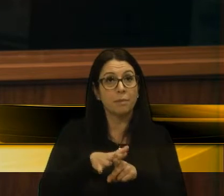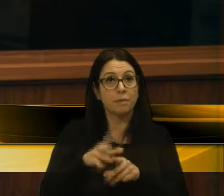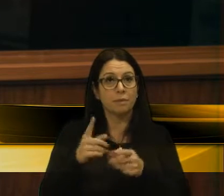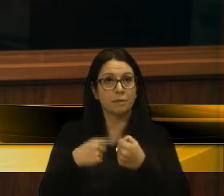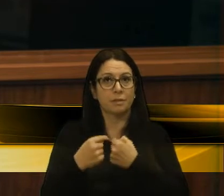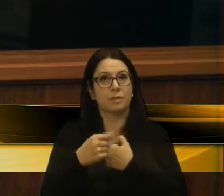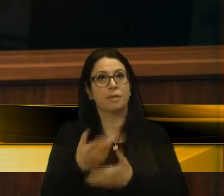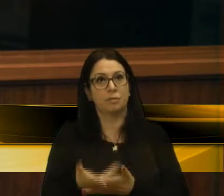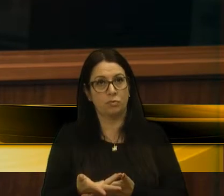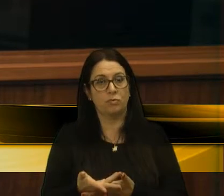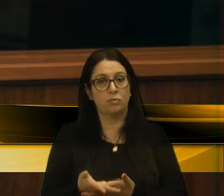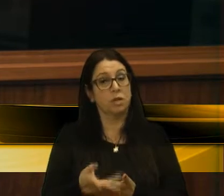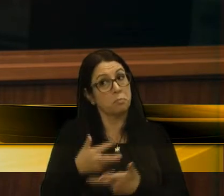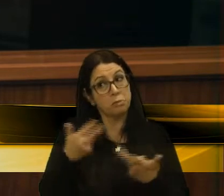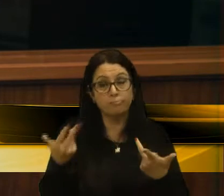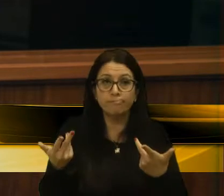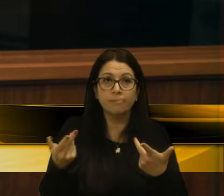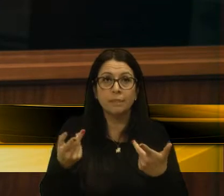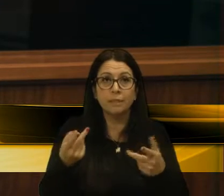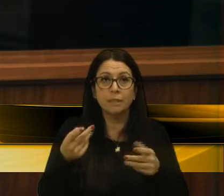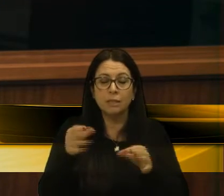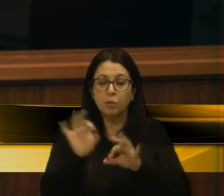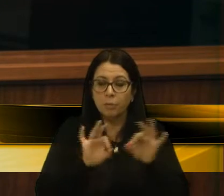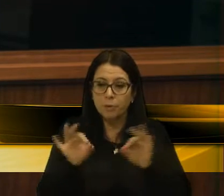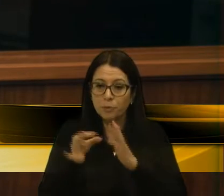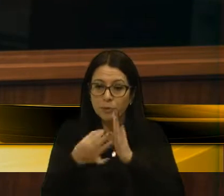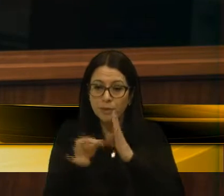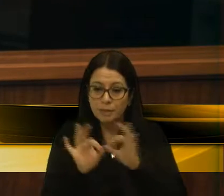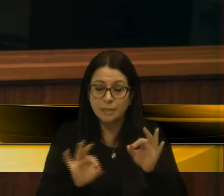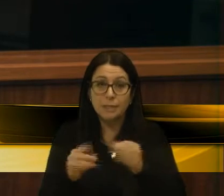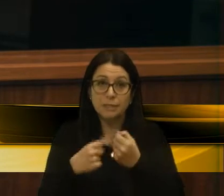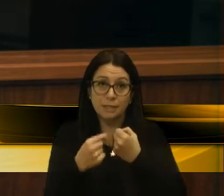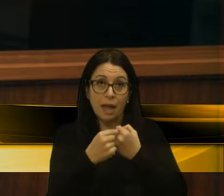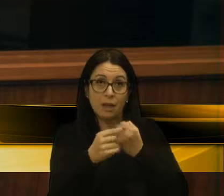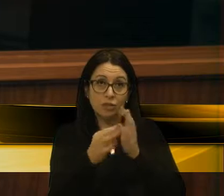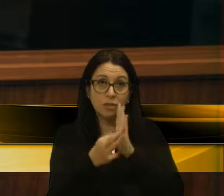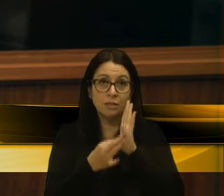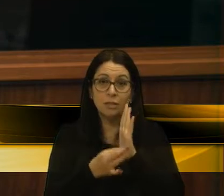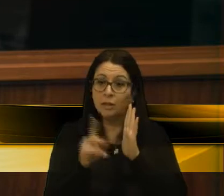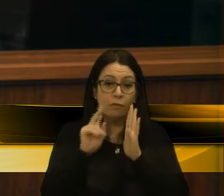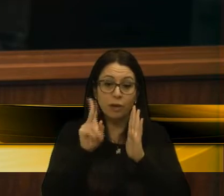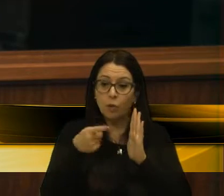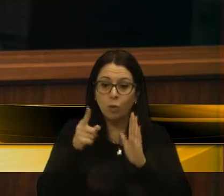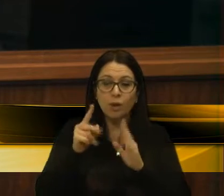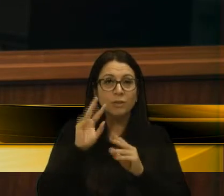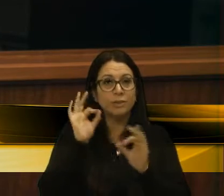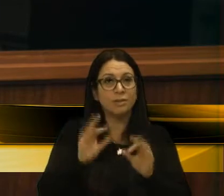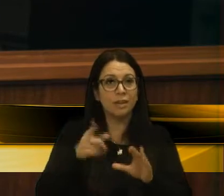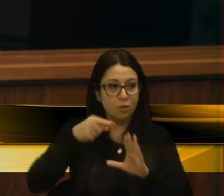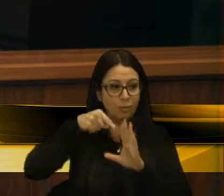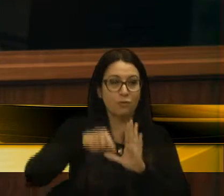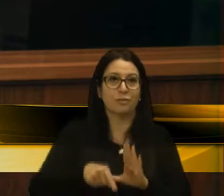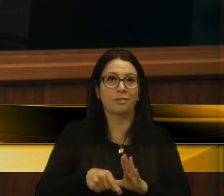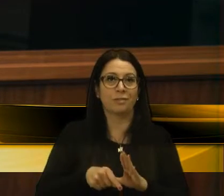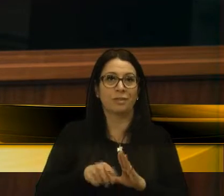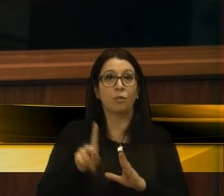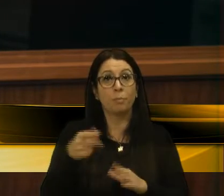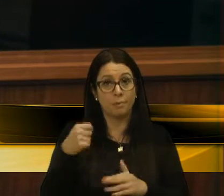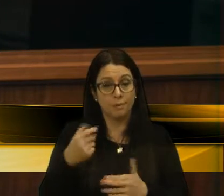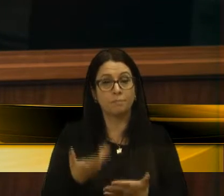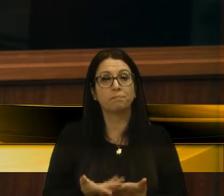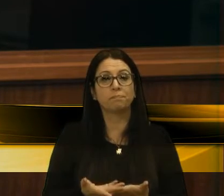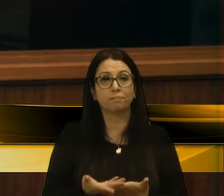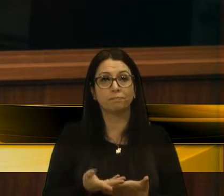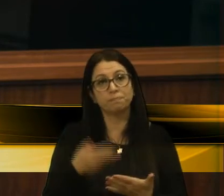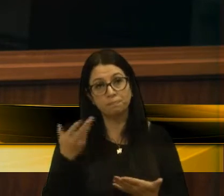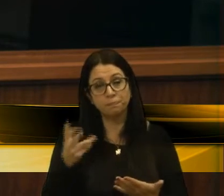cidade. E é algo que os planos diretores não vêm olhando com tanta profundidade como deveria e como há a necessidade. Então,